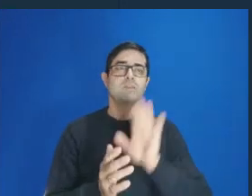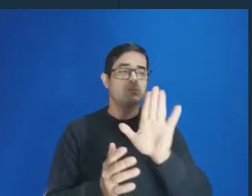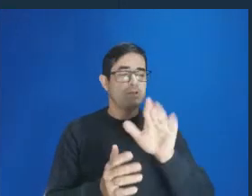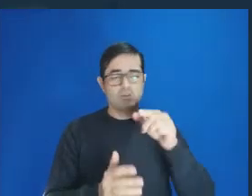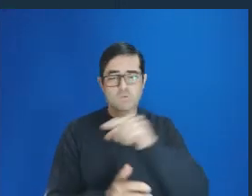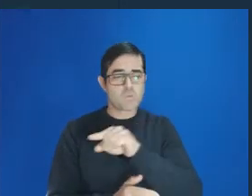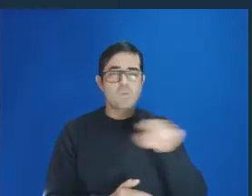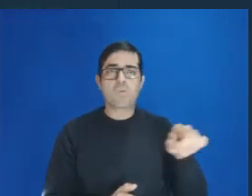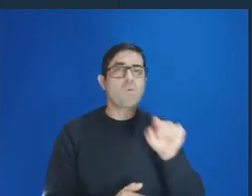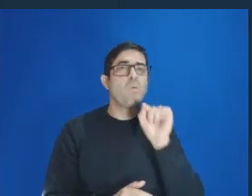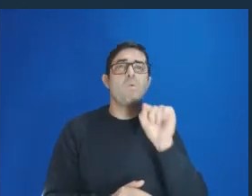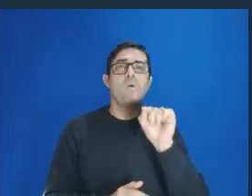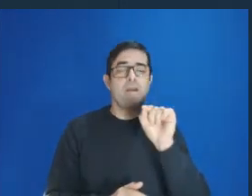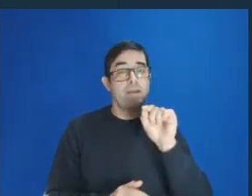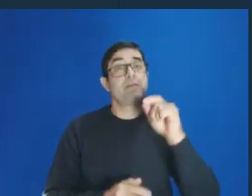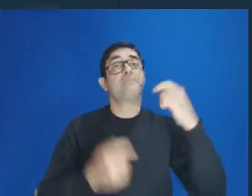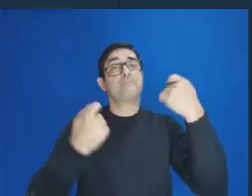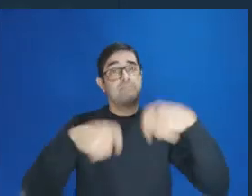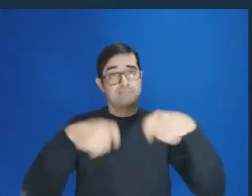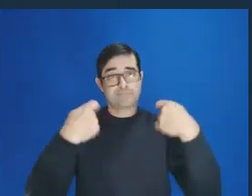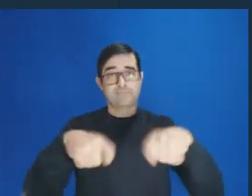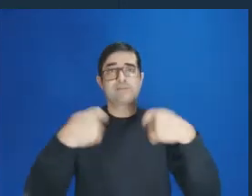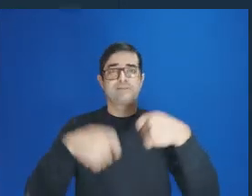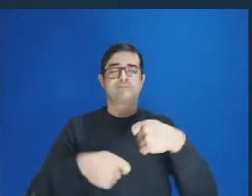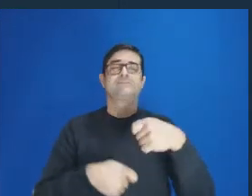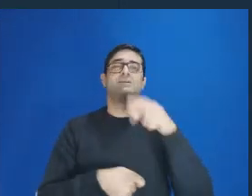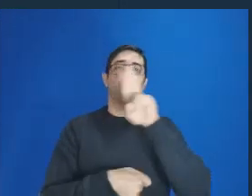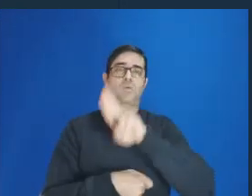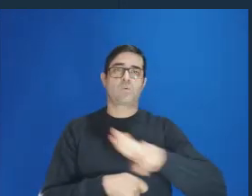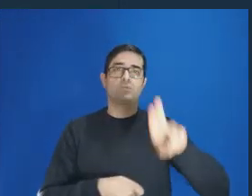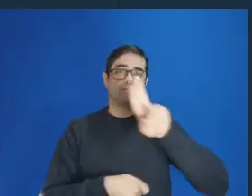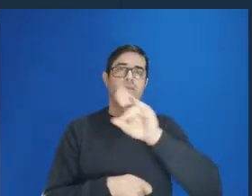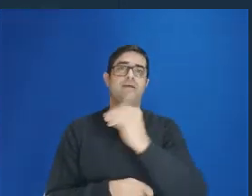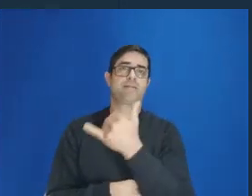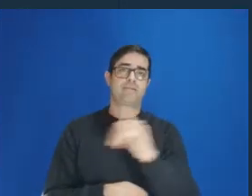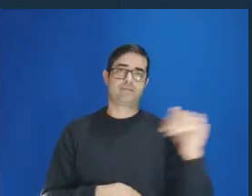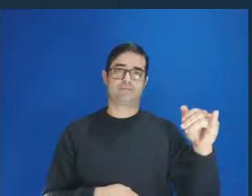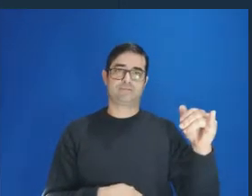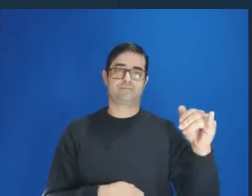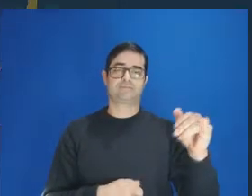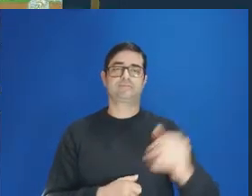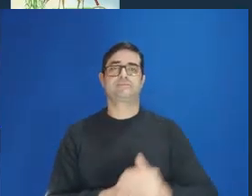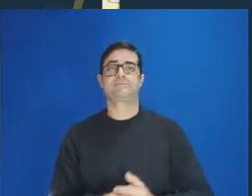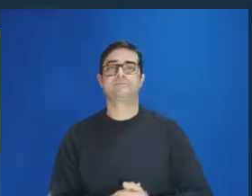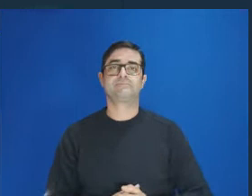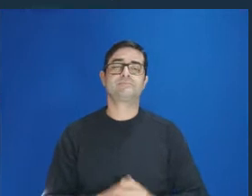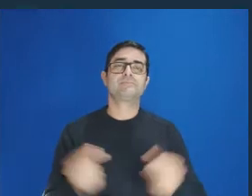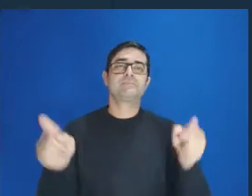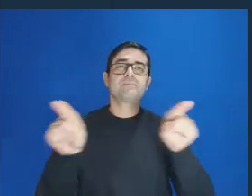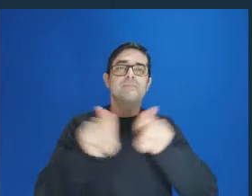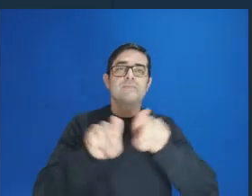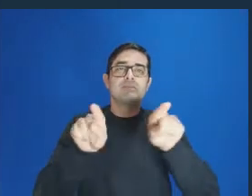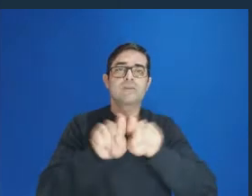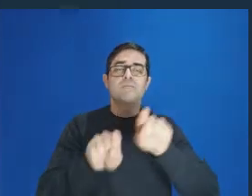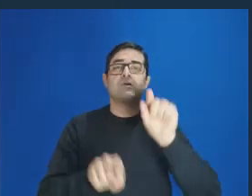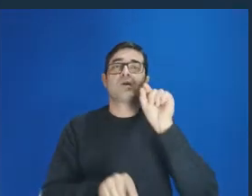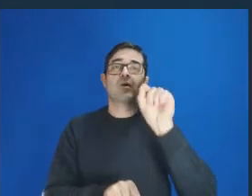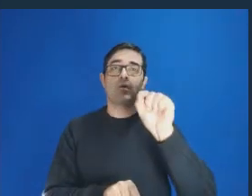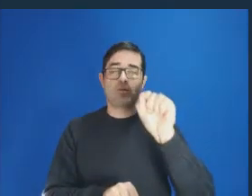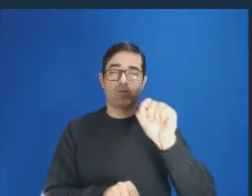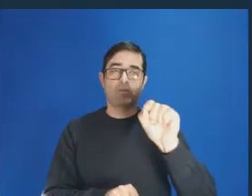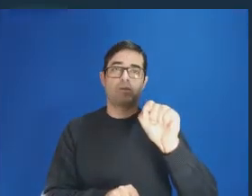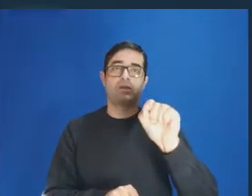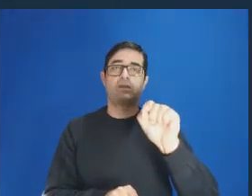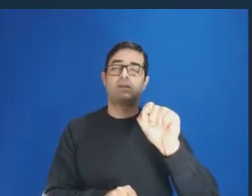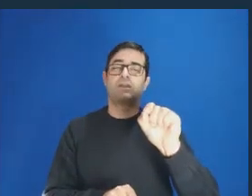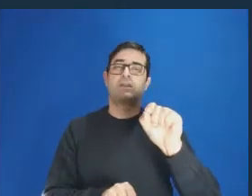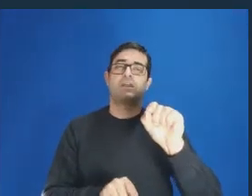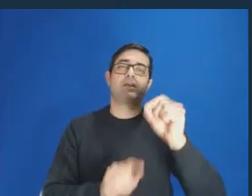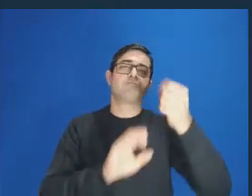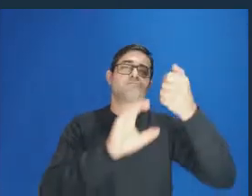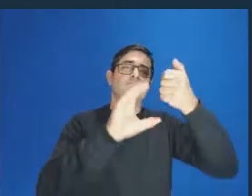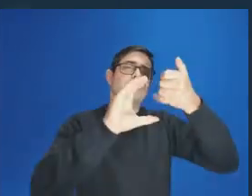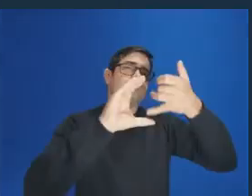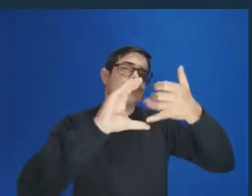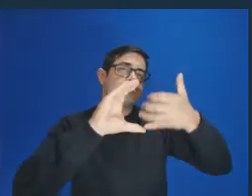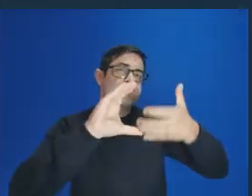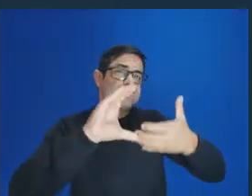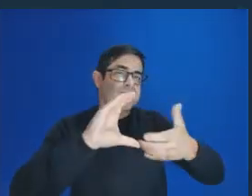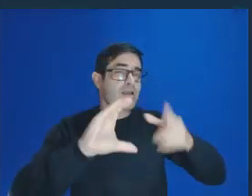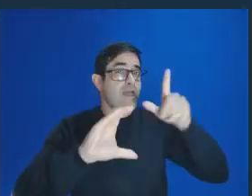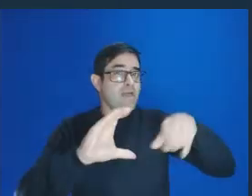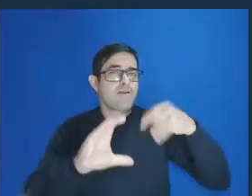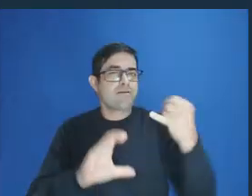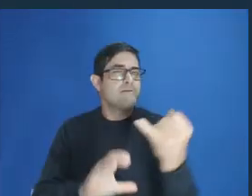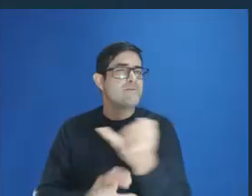esse trabalho seja realizado, é preciso gastar energia. E aí vai entrar então uma série de